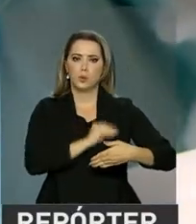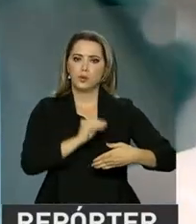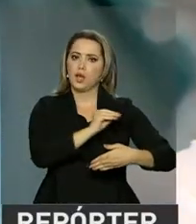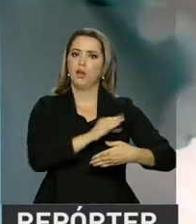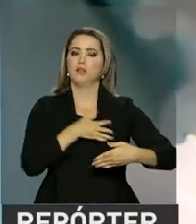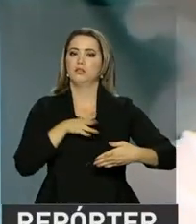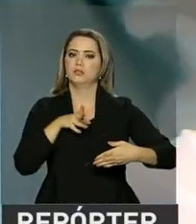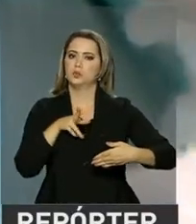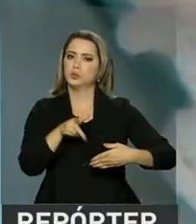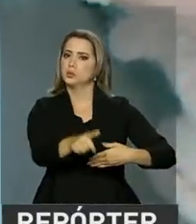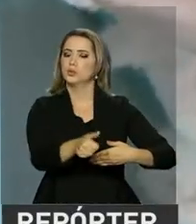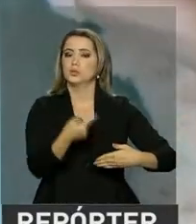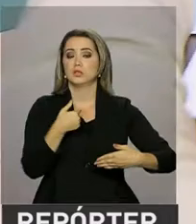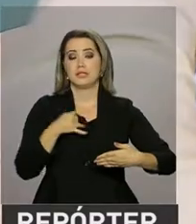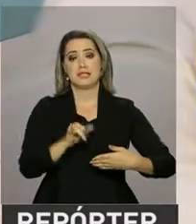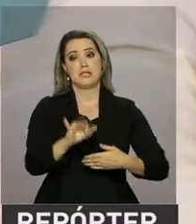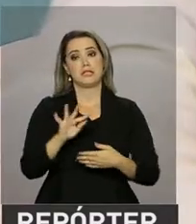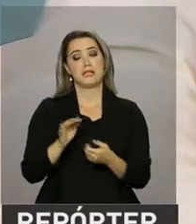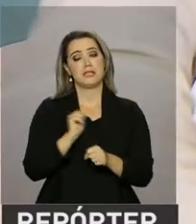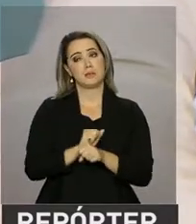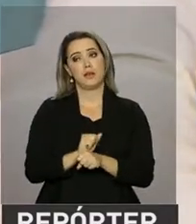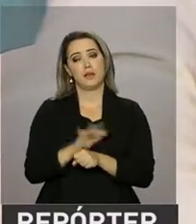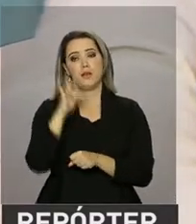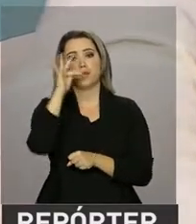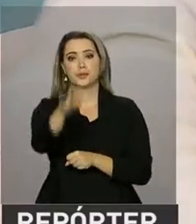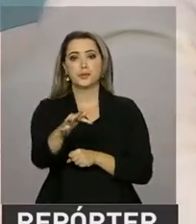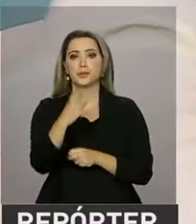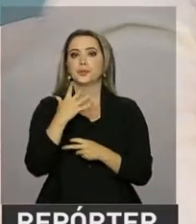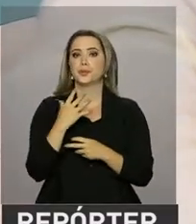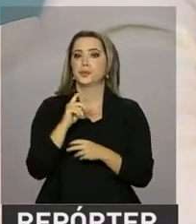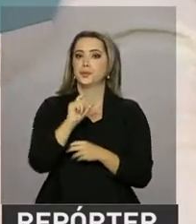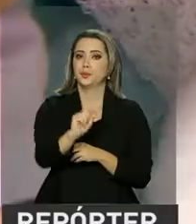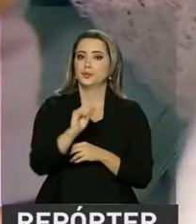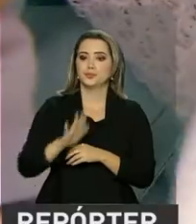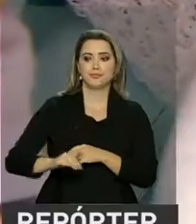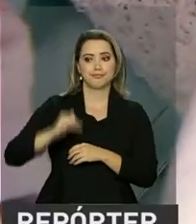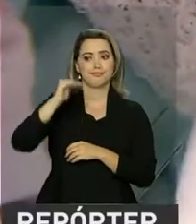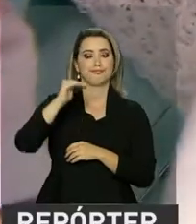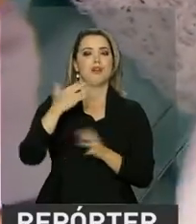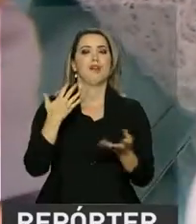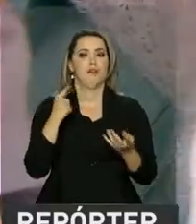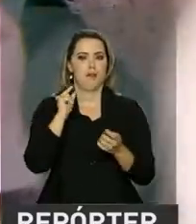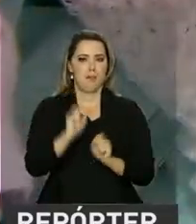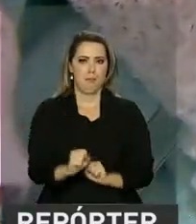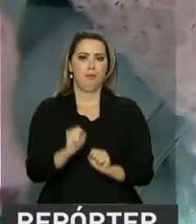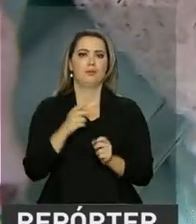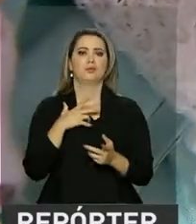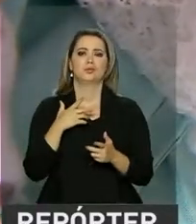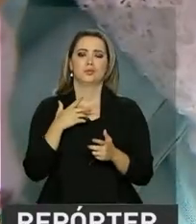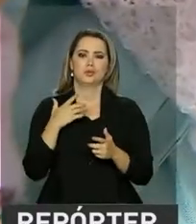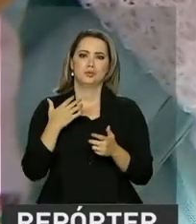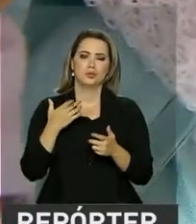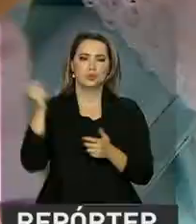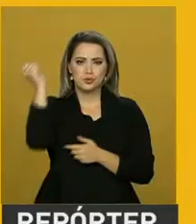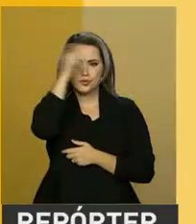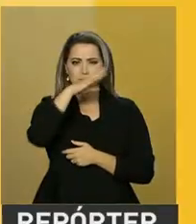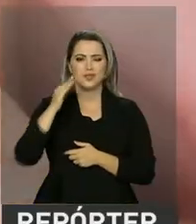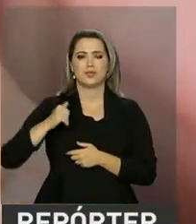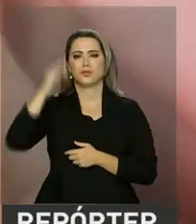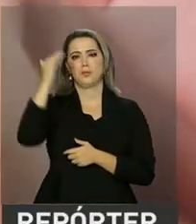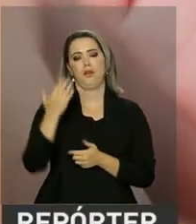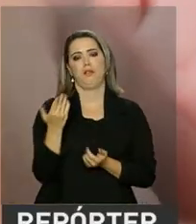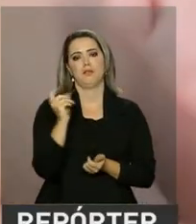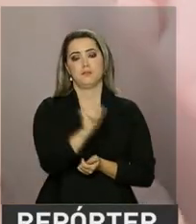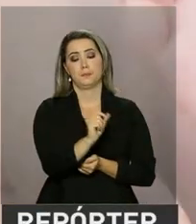porque se deixar mais à frente descobrir quando ela tiver maior ela vai vai ser mais pensa o